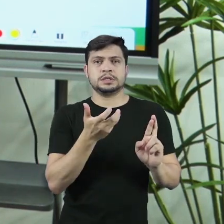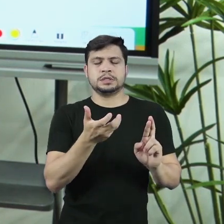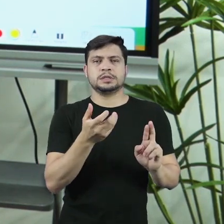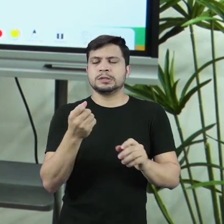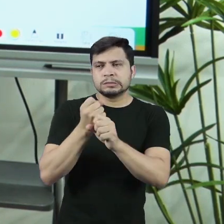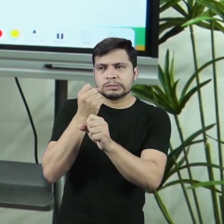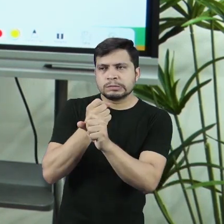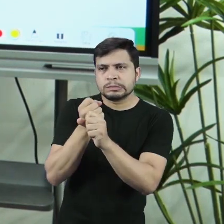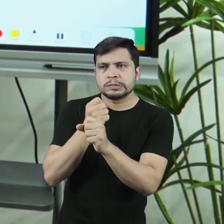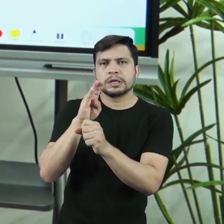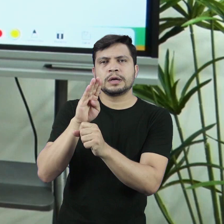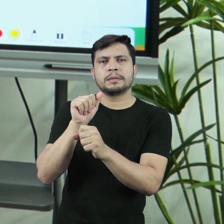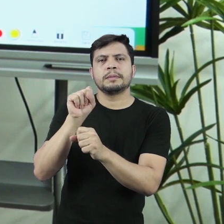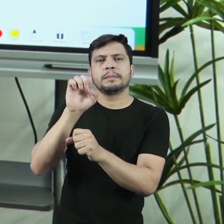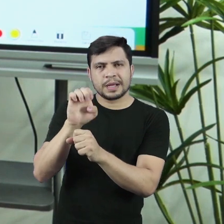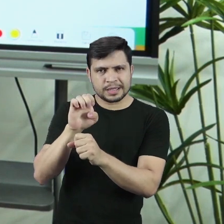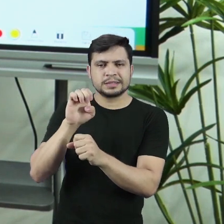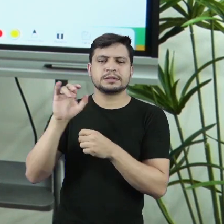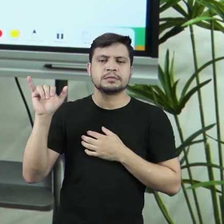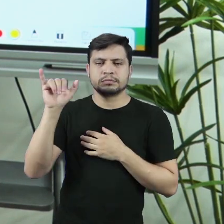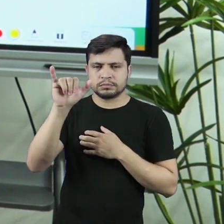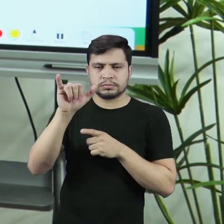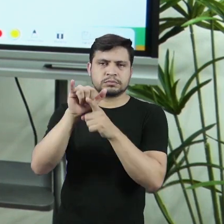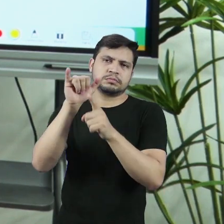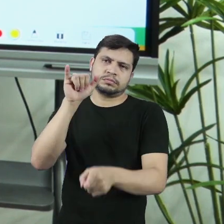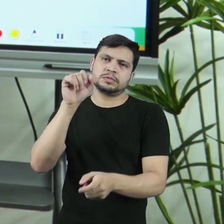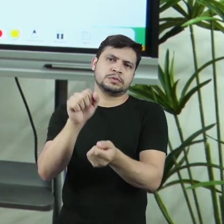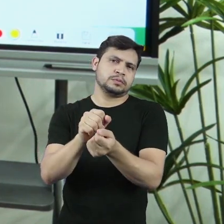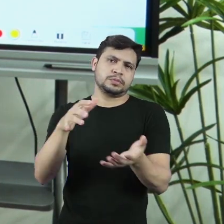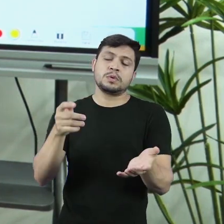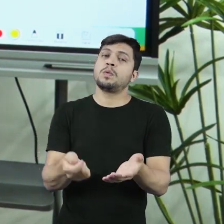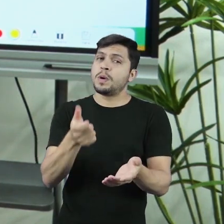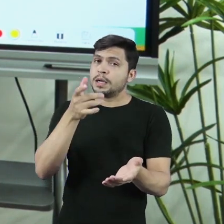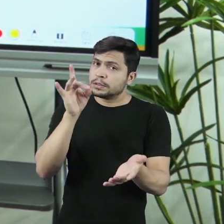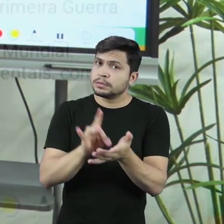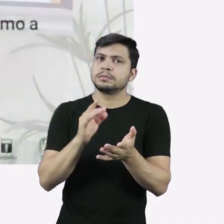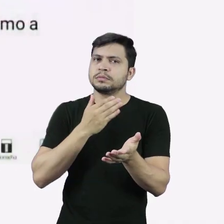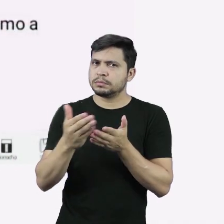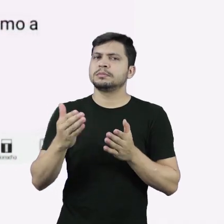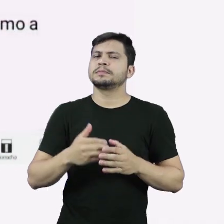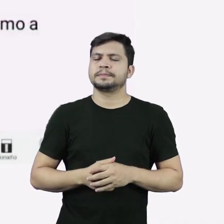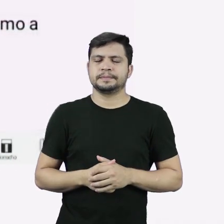gente viveu ali um período de terror que quase a guerra de fato começaria. Vamos para a questão de novo.